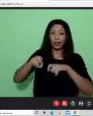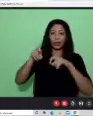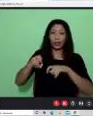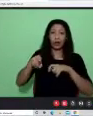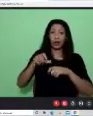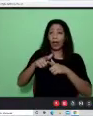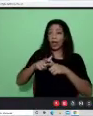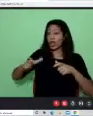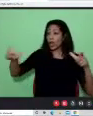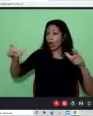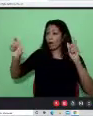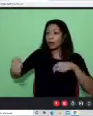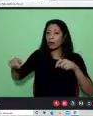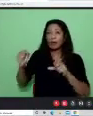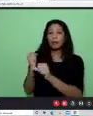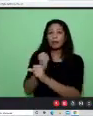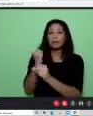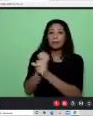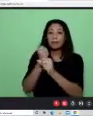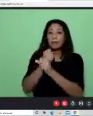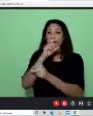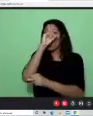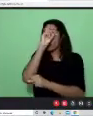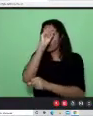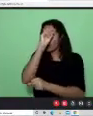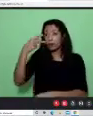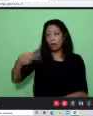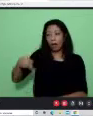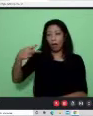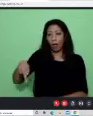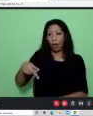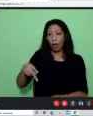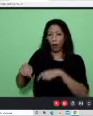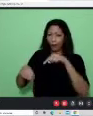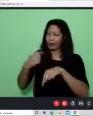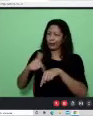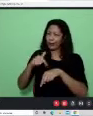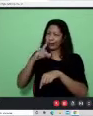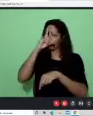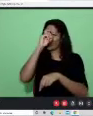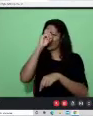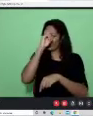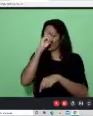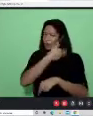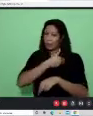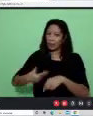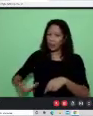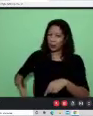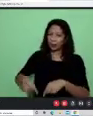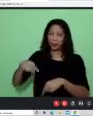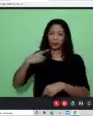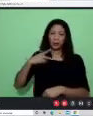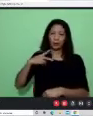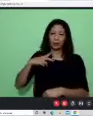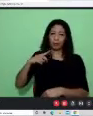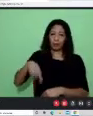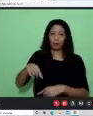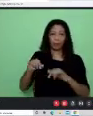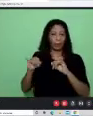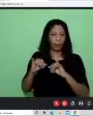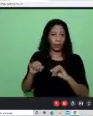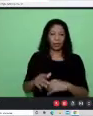um hospital em Parnamirim, que a gente não tem. Vocês sabem que a gente não tem um hospital público em Parnamirim. Então, nós já